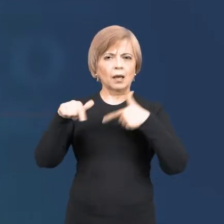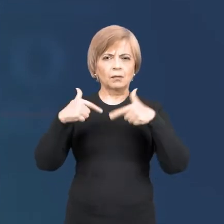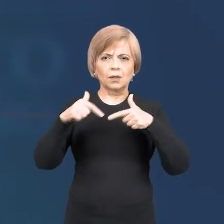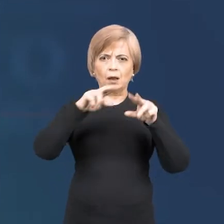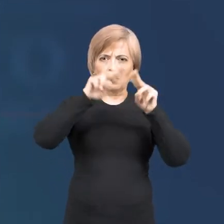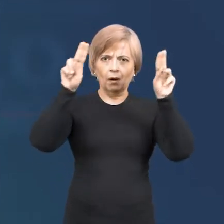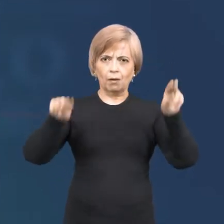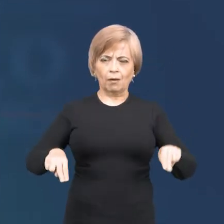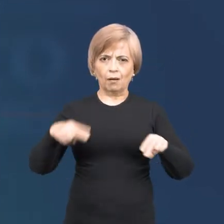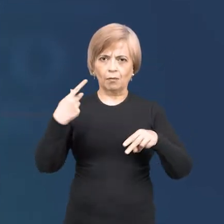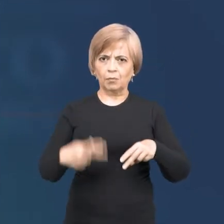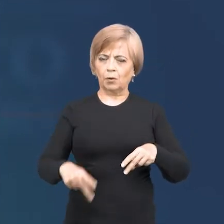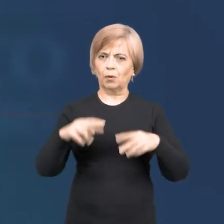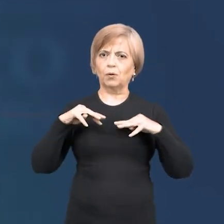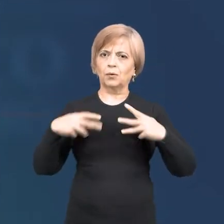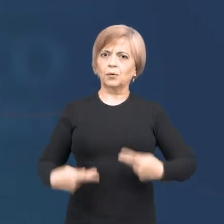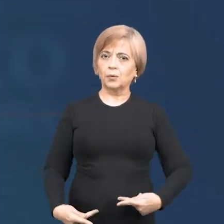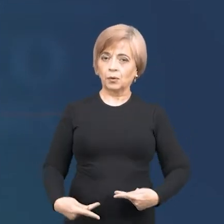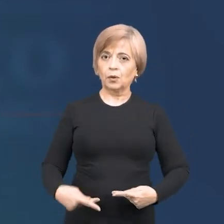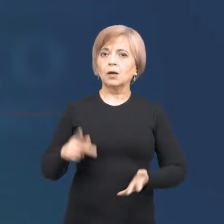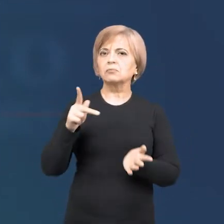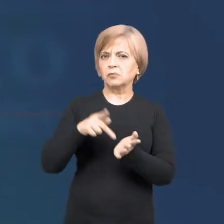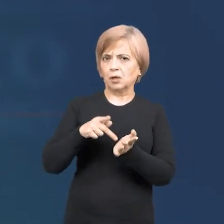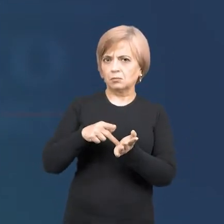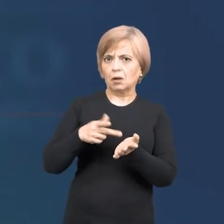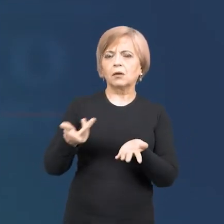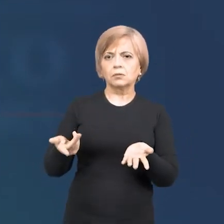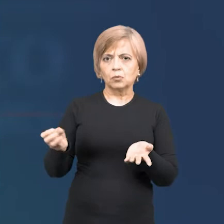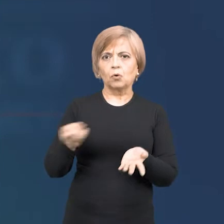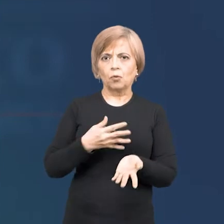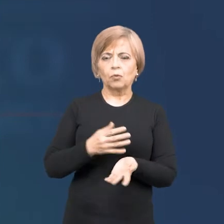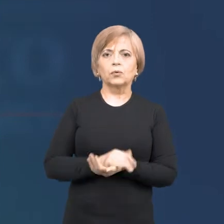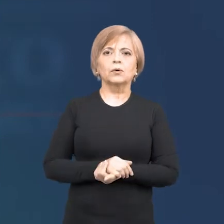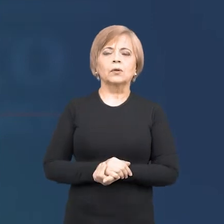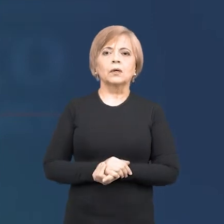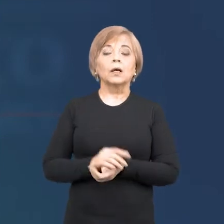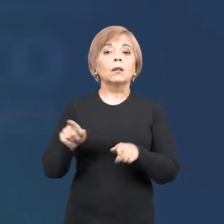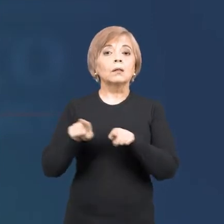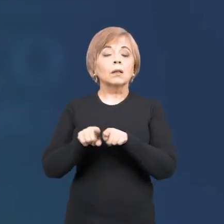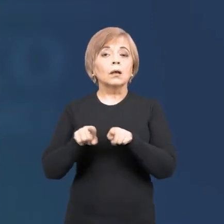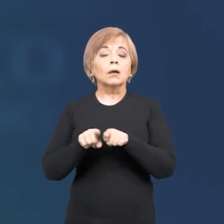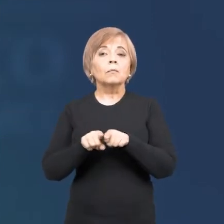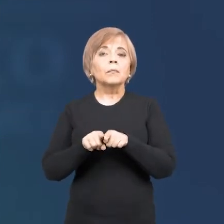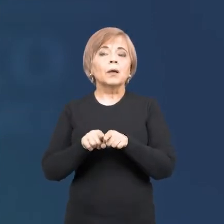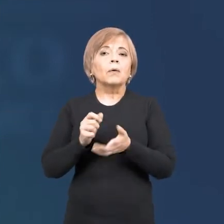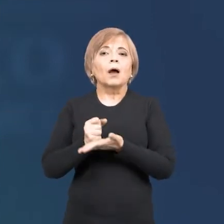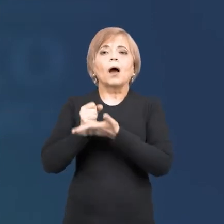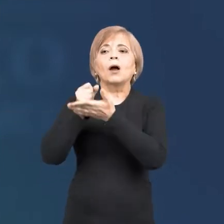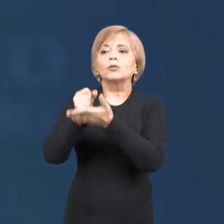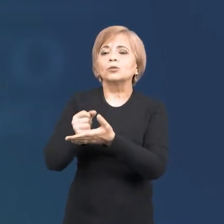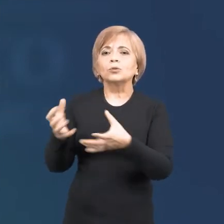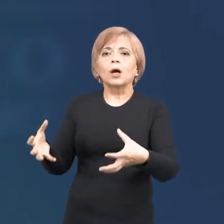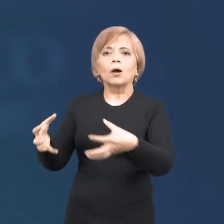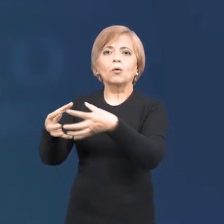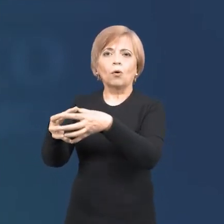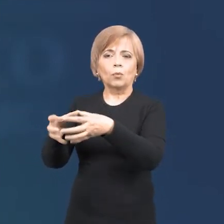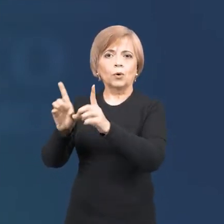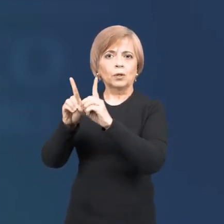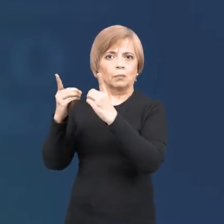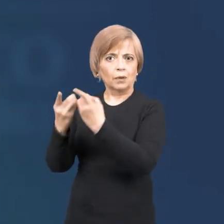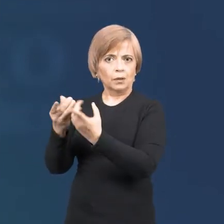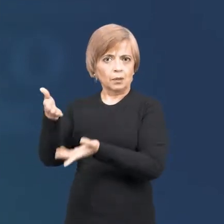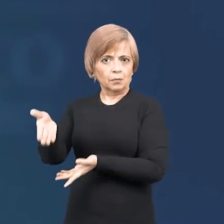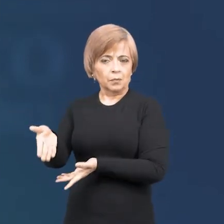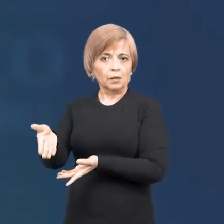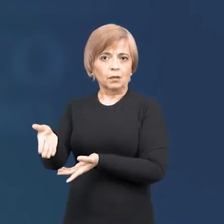nova realidade, né? E também a natureza do suporte documental daquele órgão, ou seja, se o órgão ele